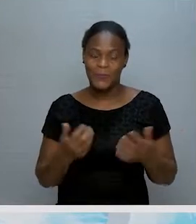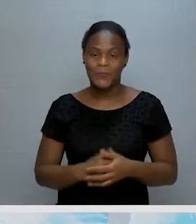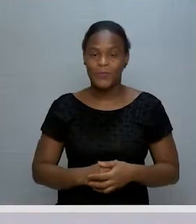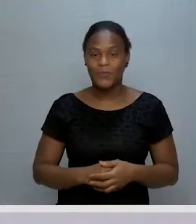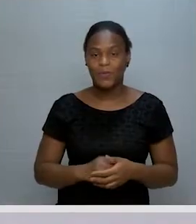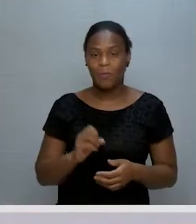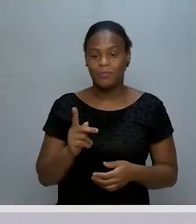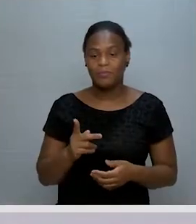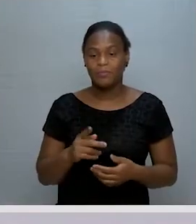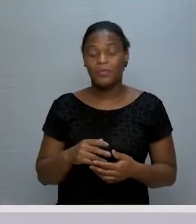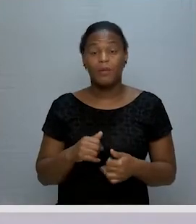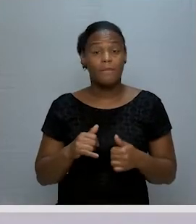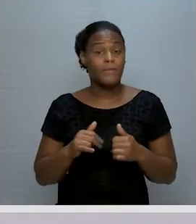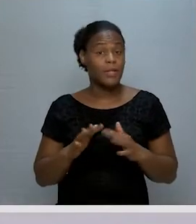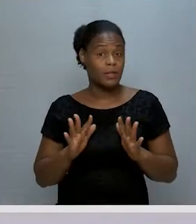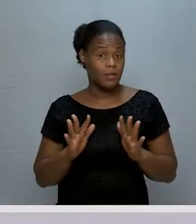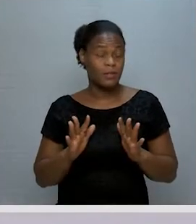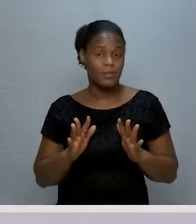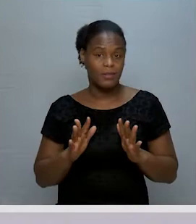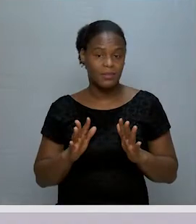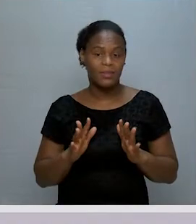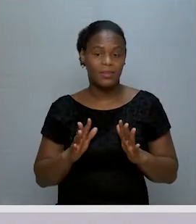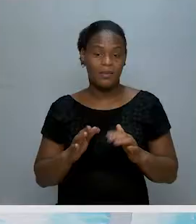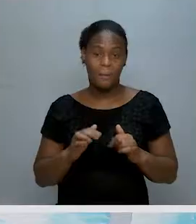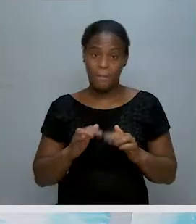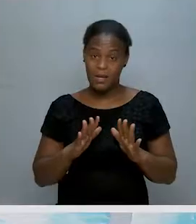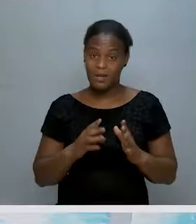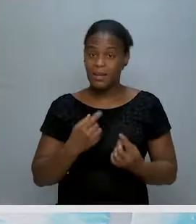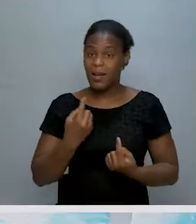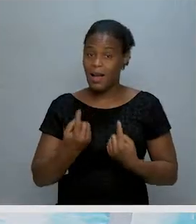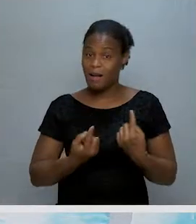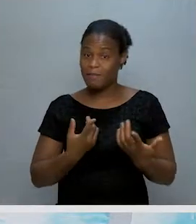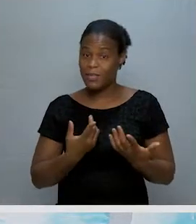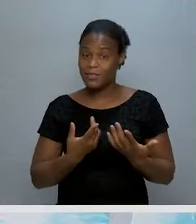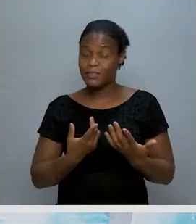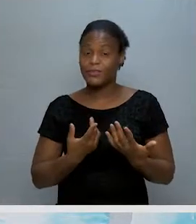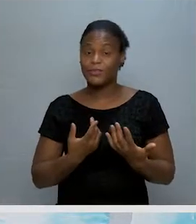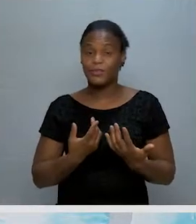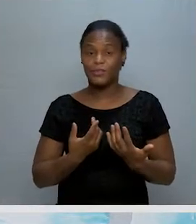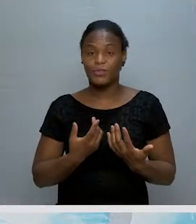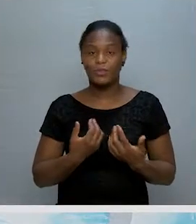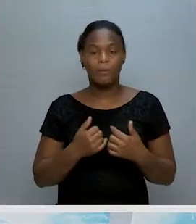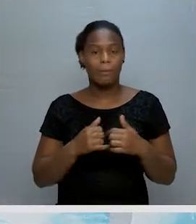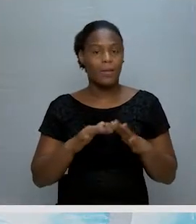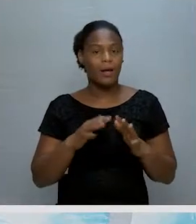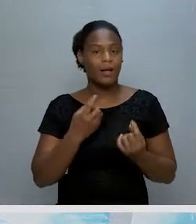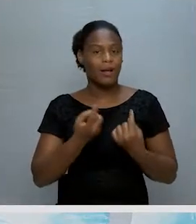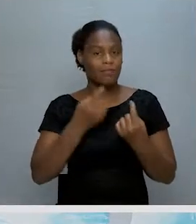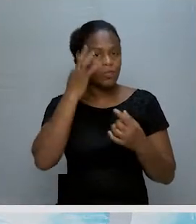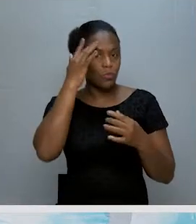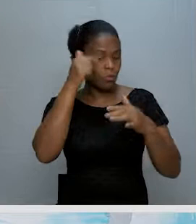mesmo, ok? Só que, às vezes, os denominadores